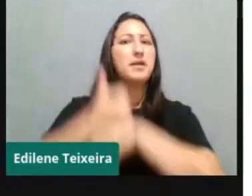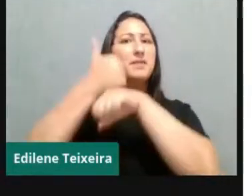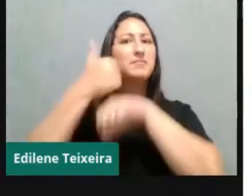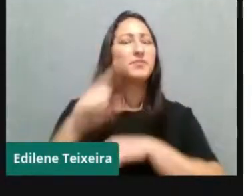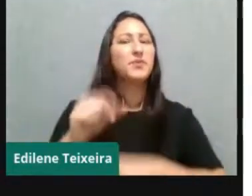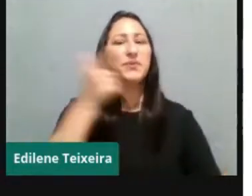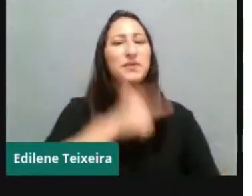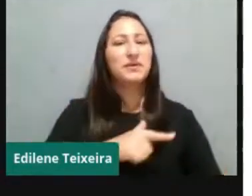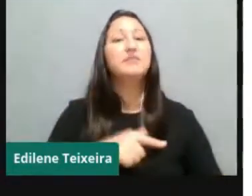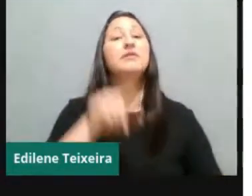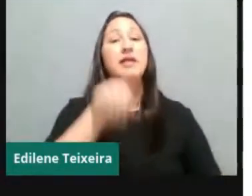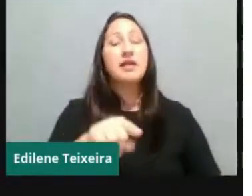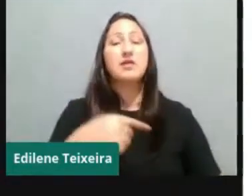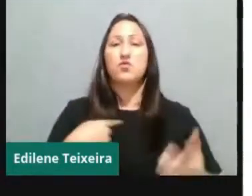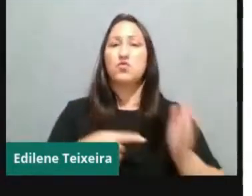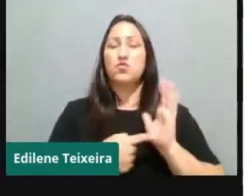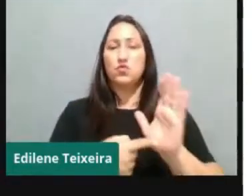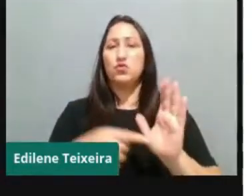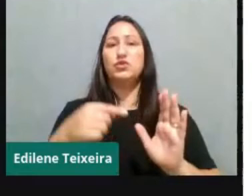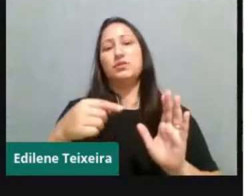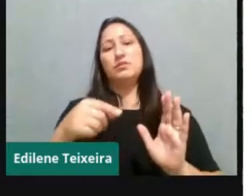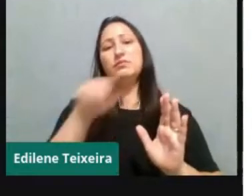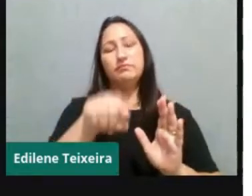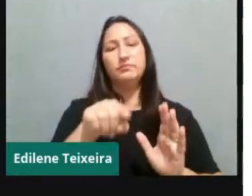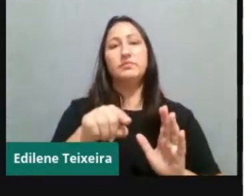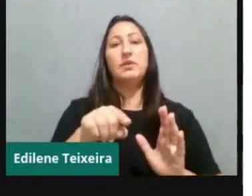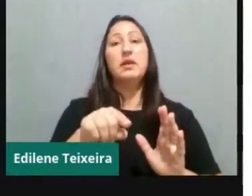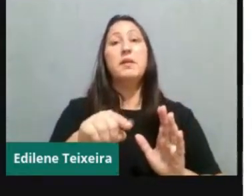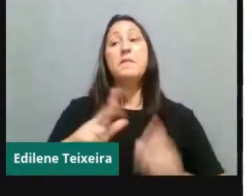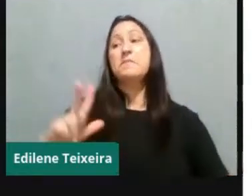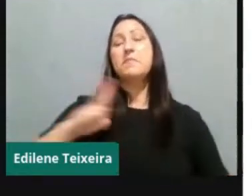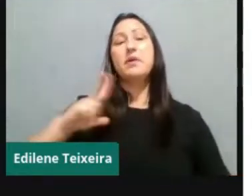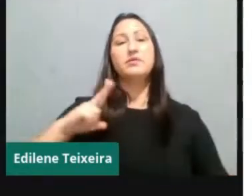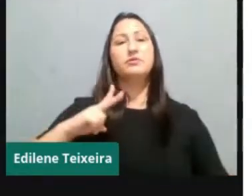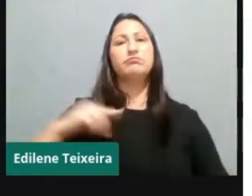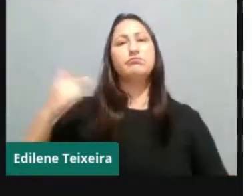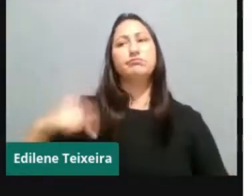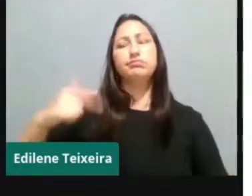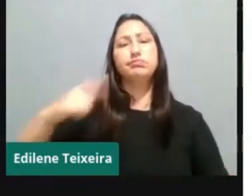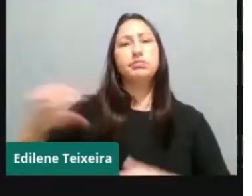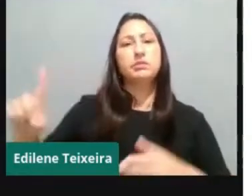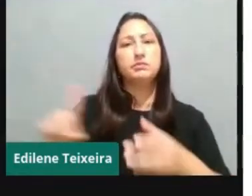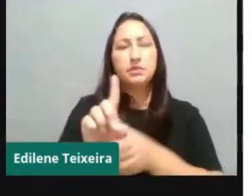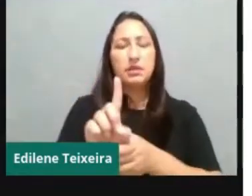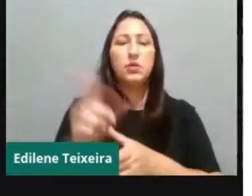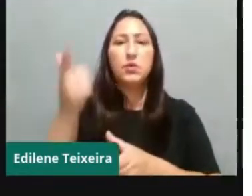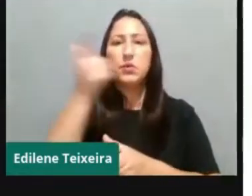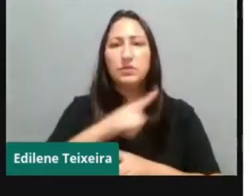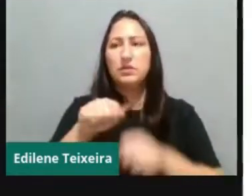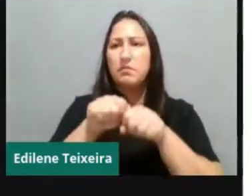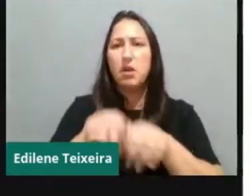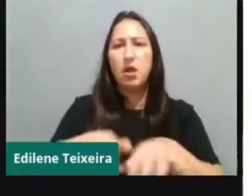amostra independente. Vocês sabem que uma das grandes questões na ciência é a replicação. Então, nós conseguimos replicar isso com uma